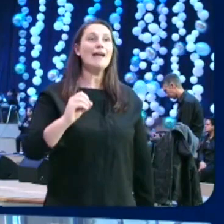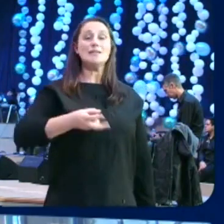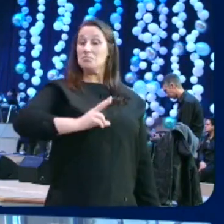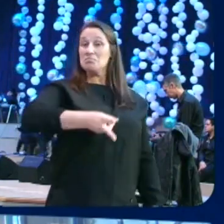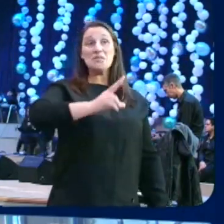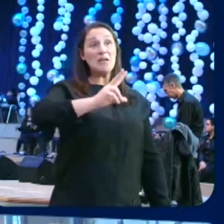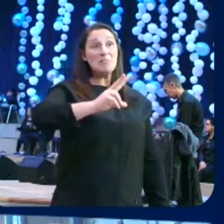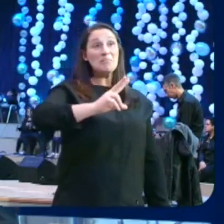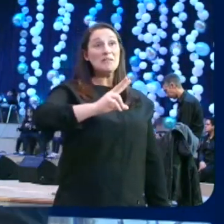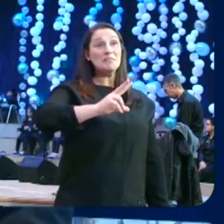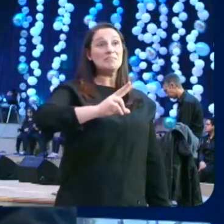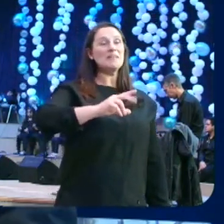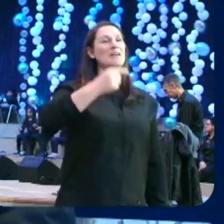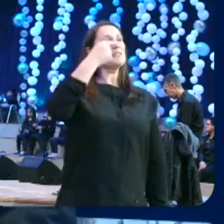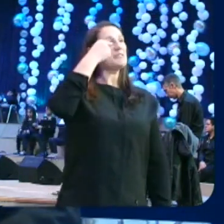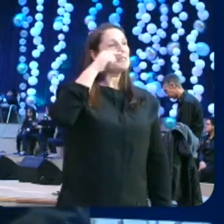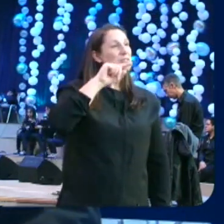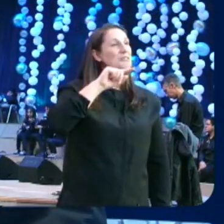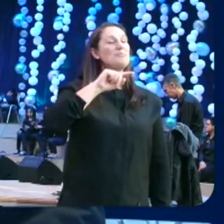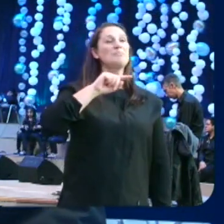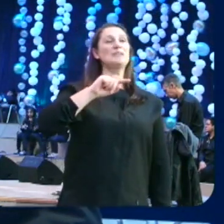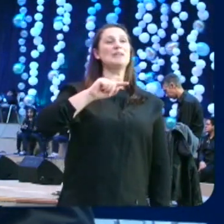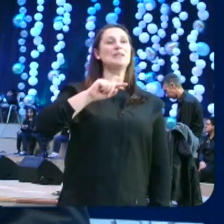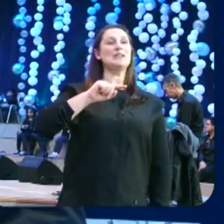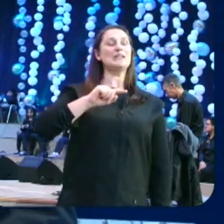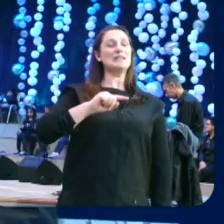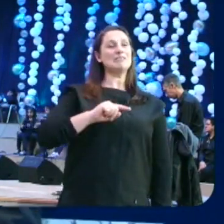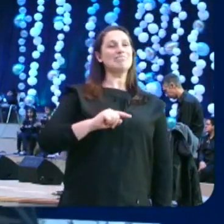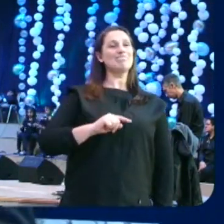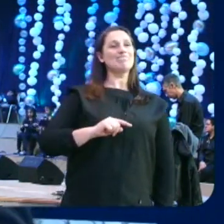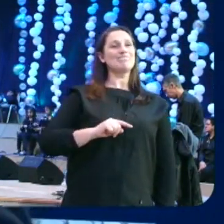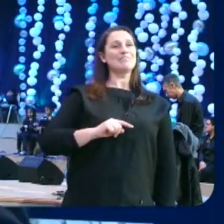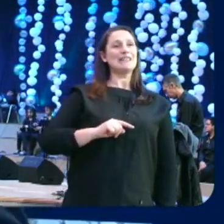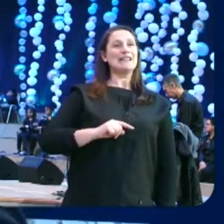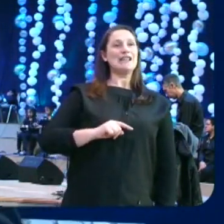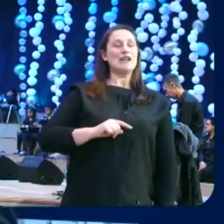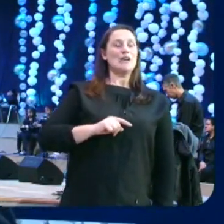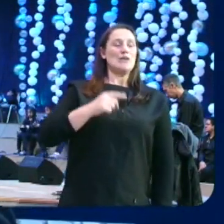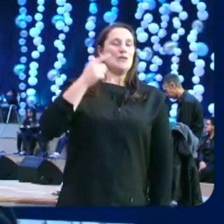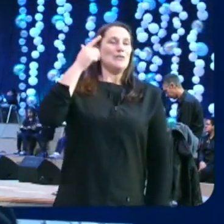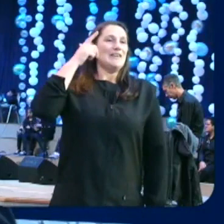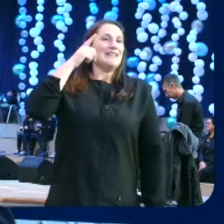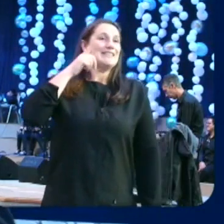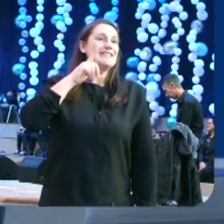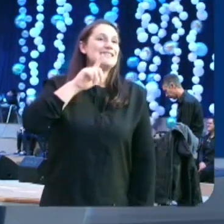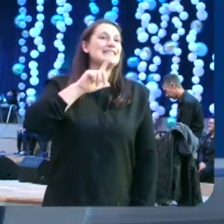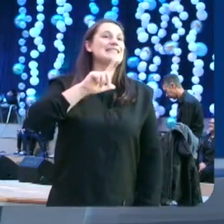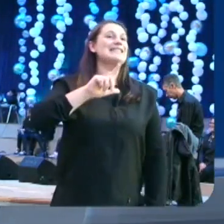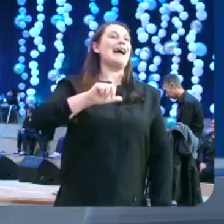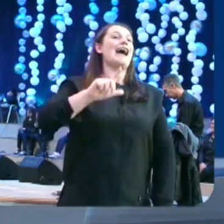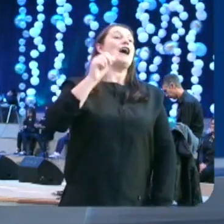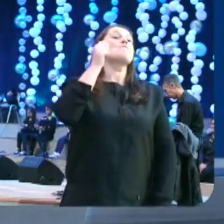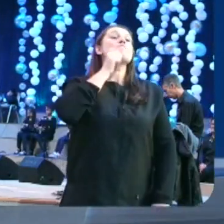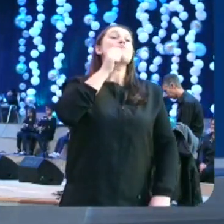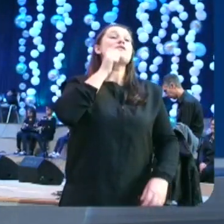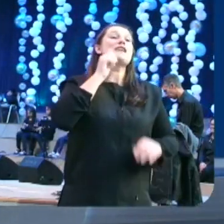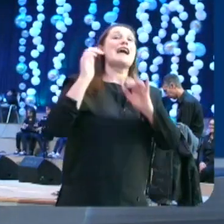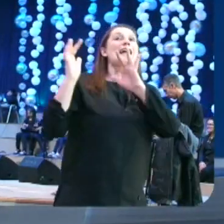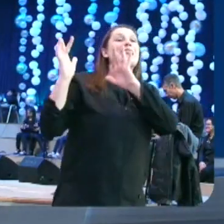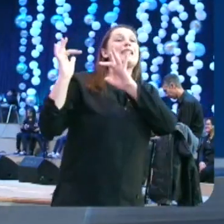eu descobri que eu podia ganhar o coração da Cleusa através da física.